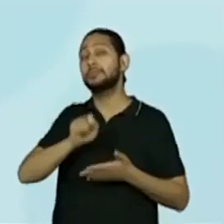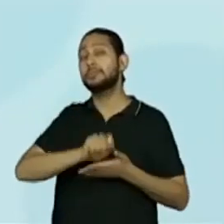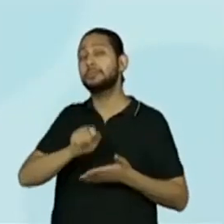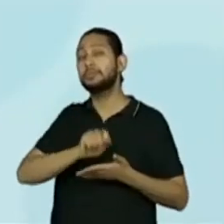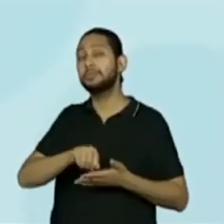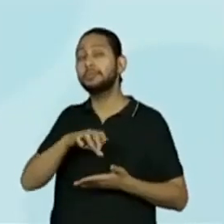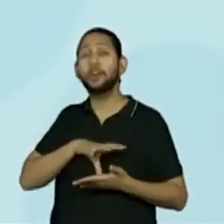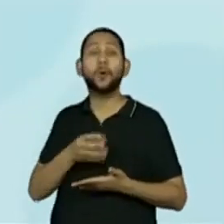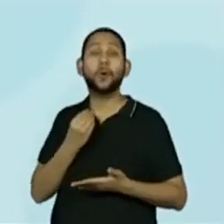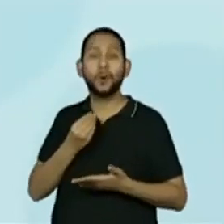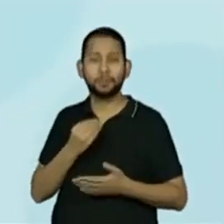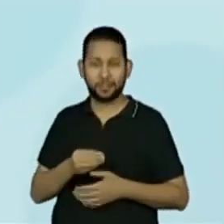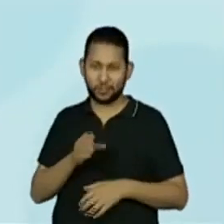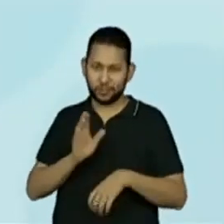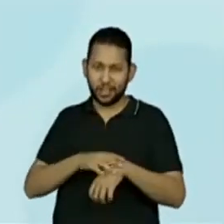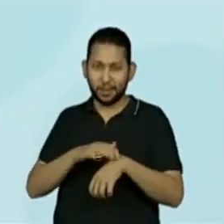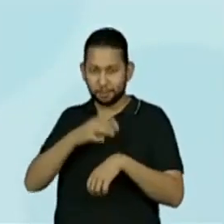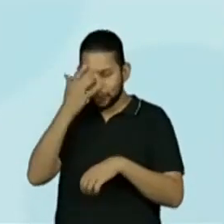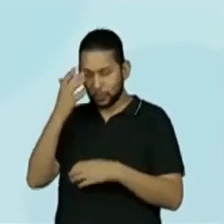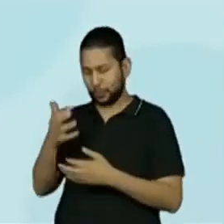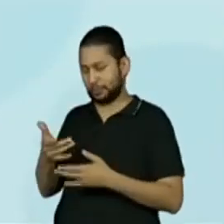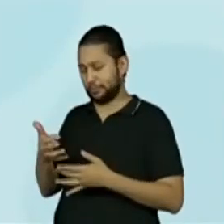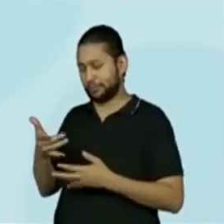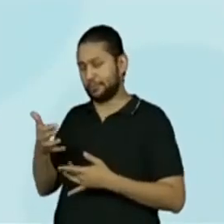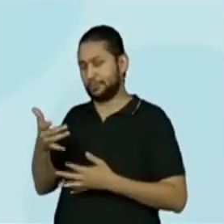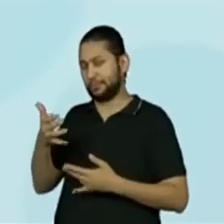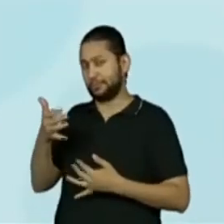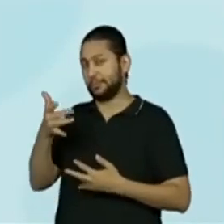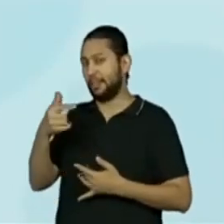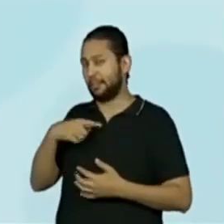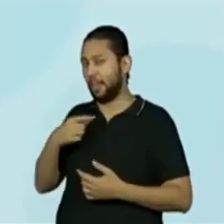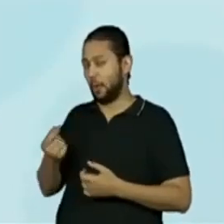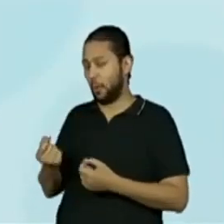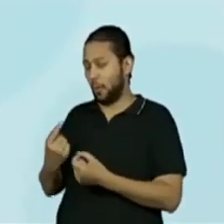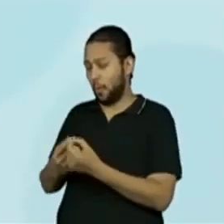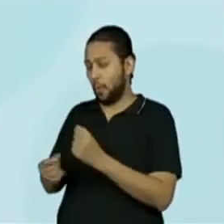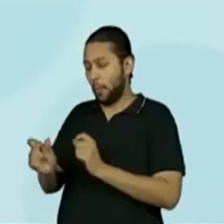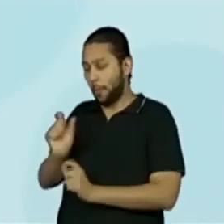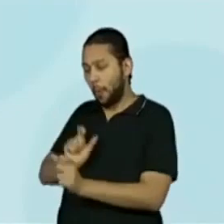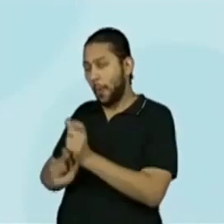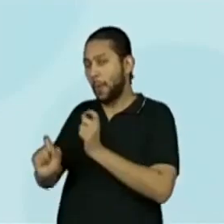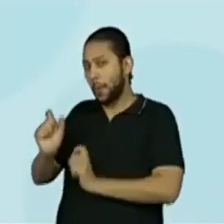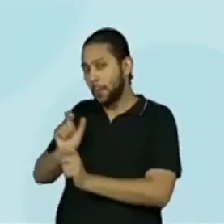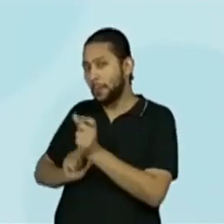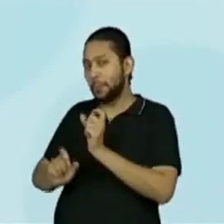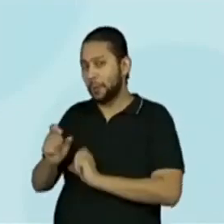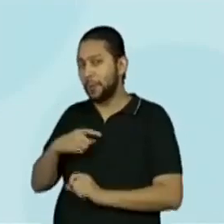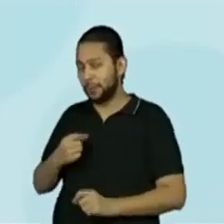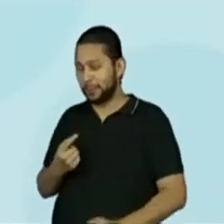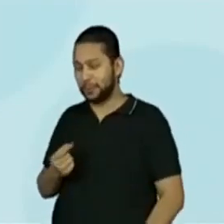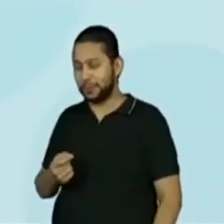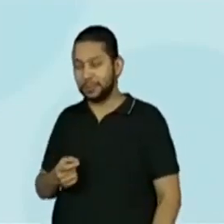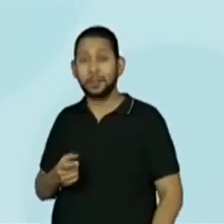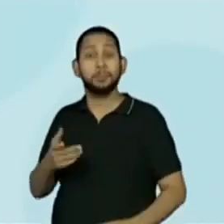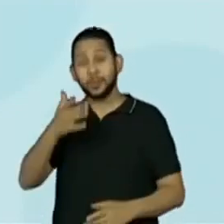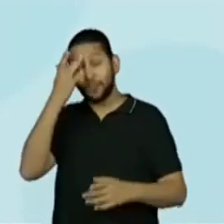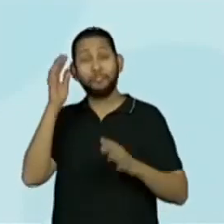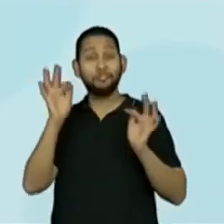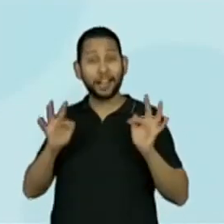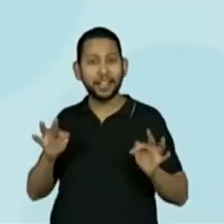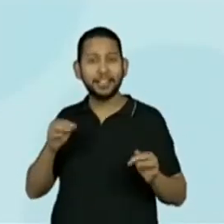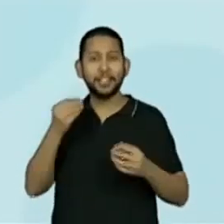Certeza que já deu tempo, olha, tem gente digitando, tem bastante gente aqui participando. Gente feliz com